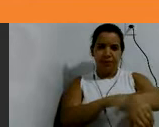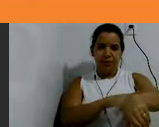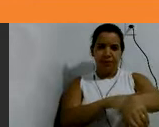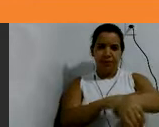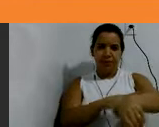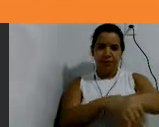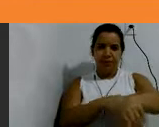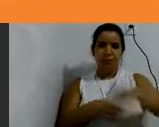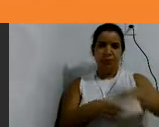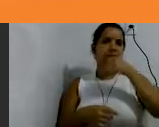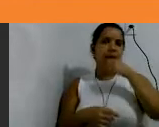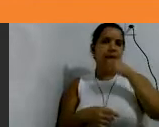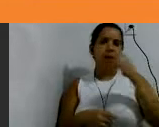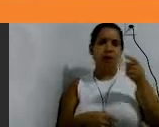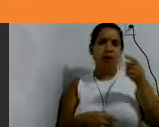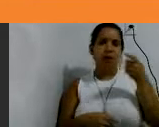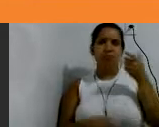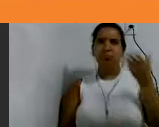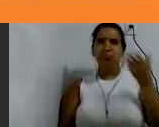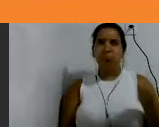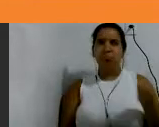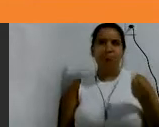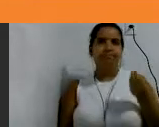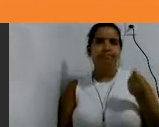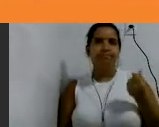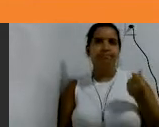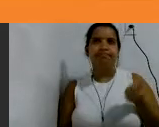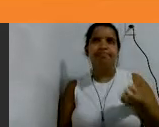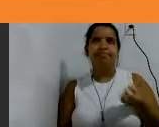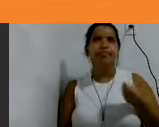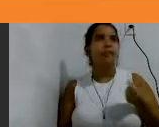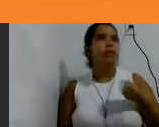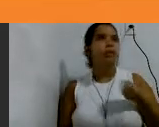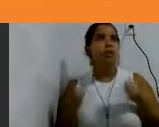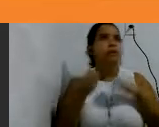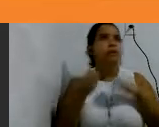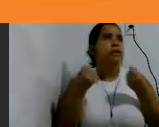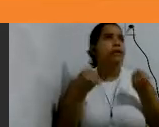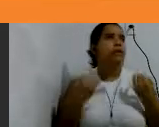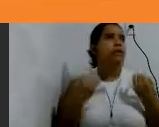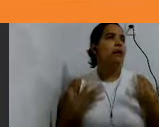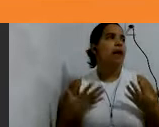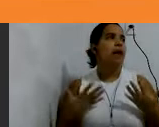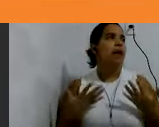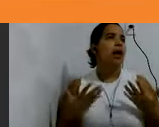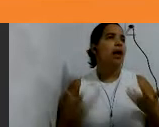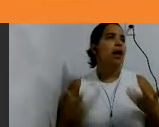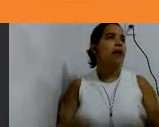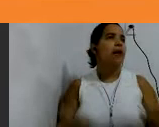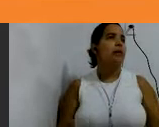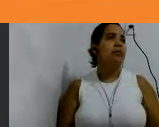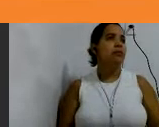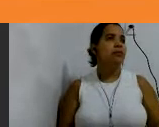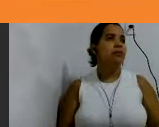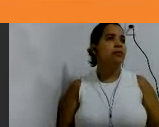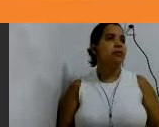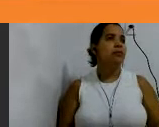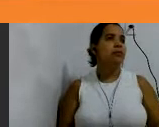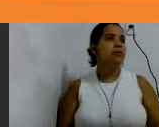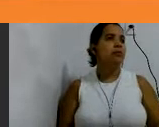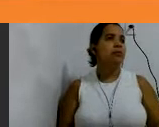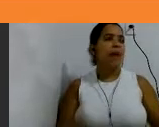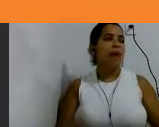assim, ele como é que eu vou dizer? Ele vai funcionar como um